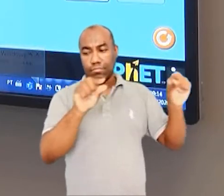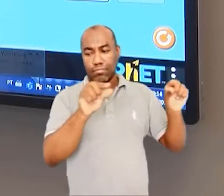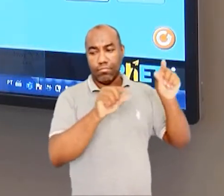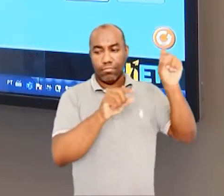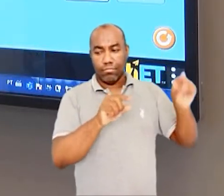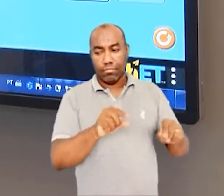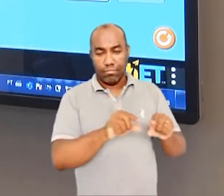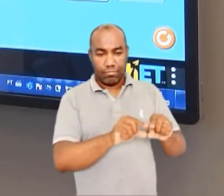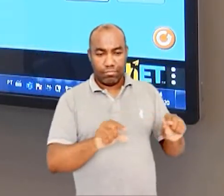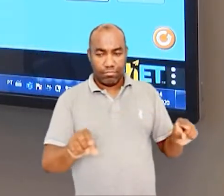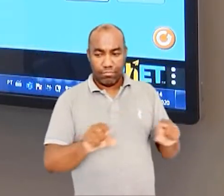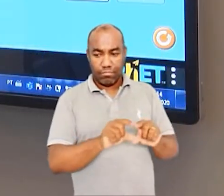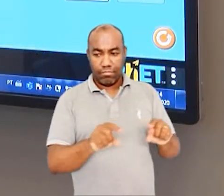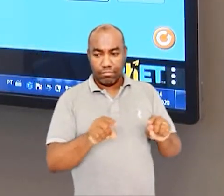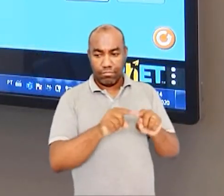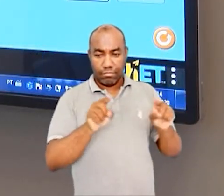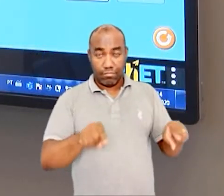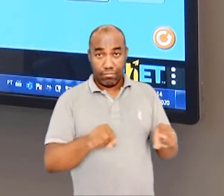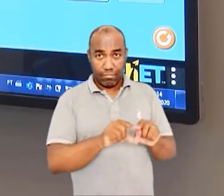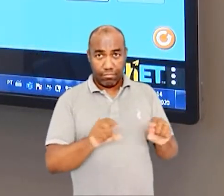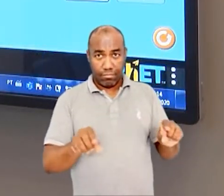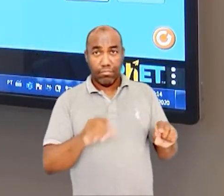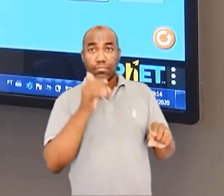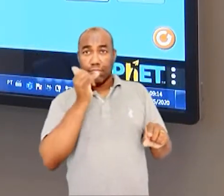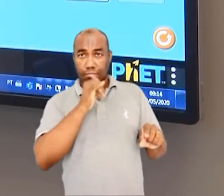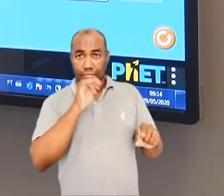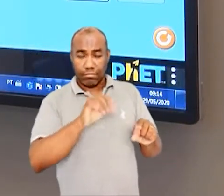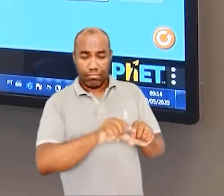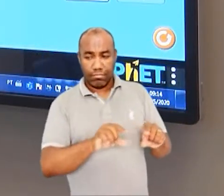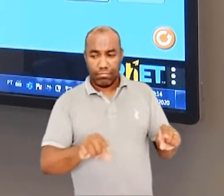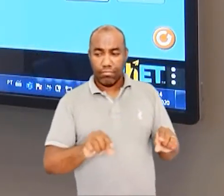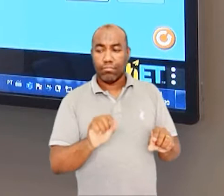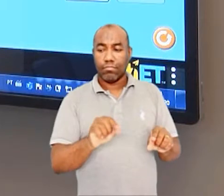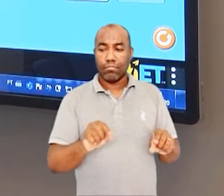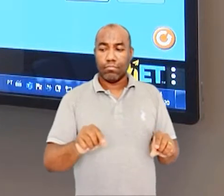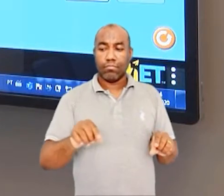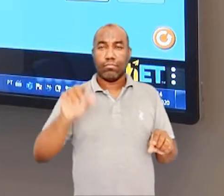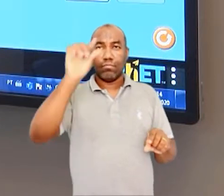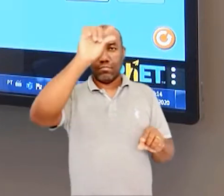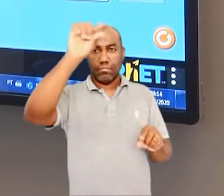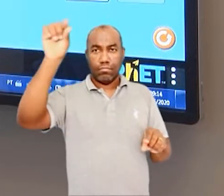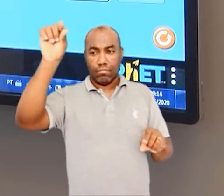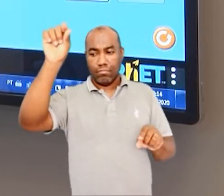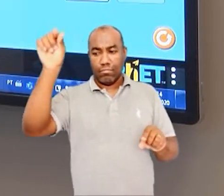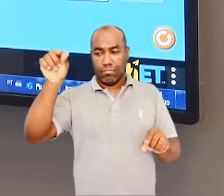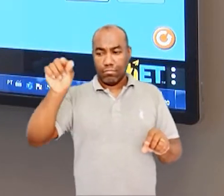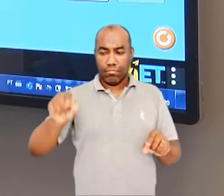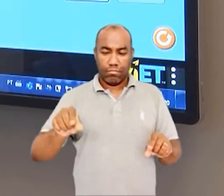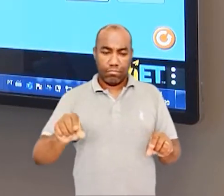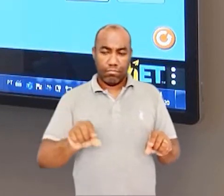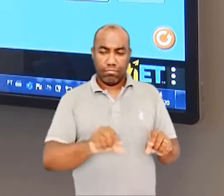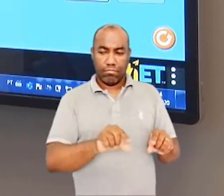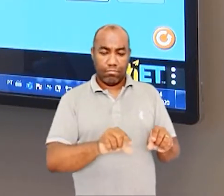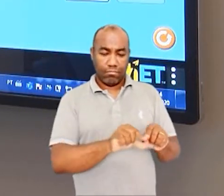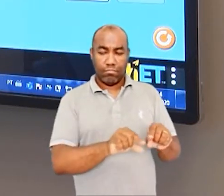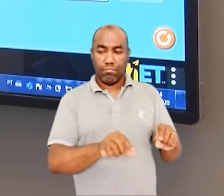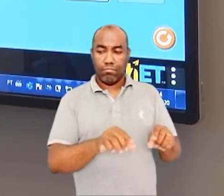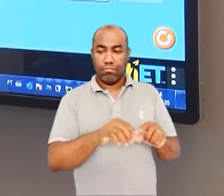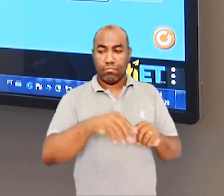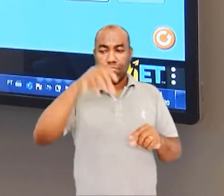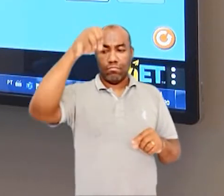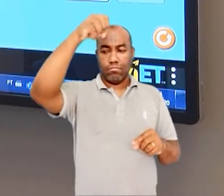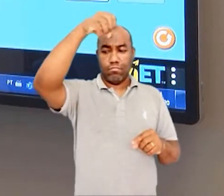vou ligar nessa lâmpada, que vai produzir uma diferença de potencial elétrica, e aí